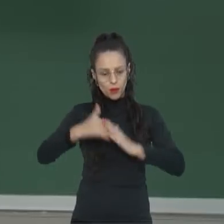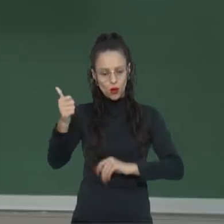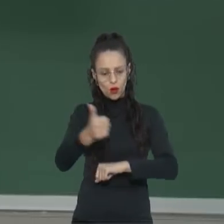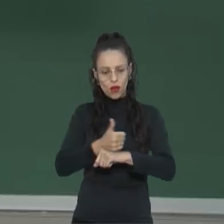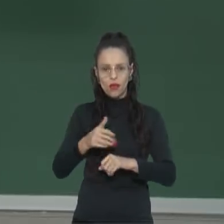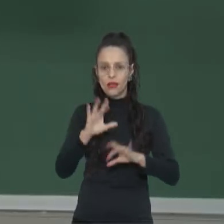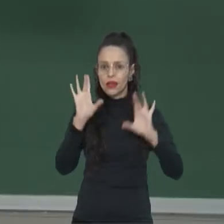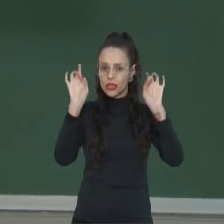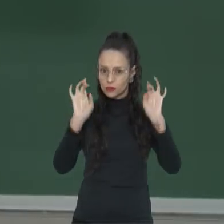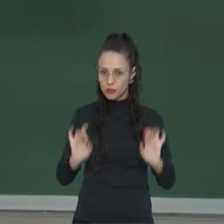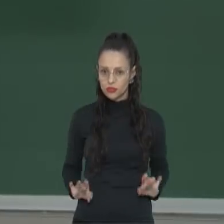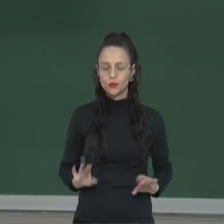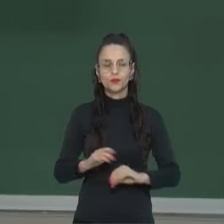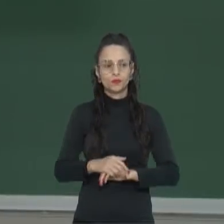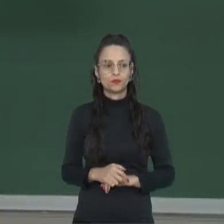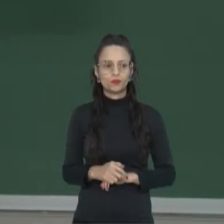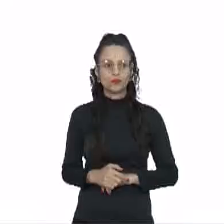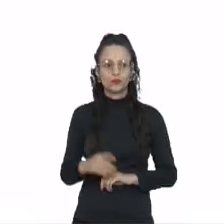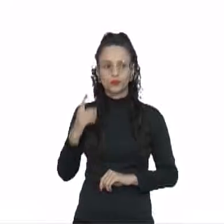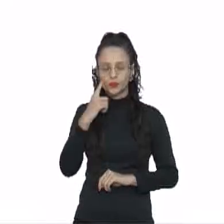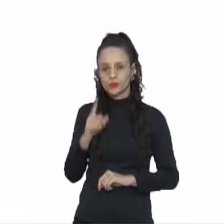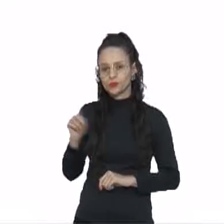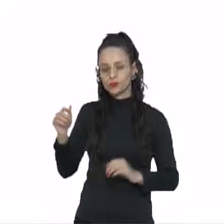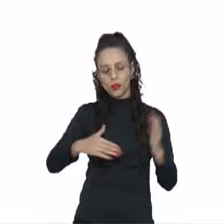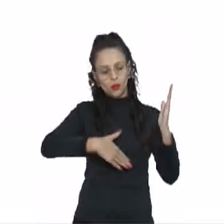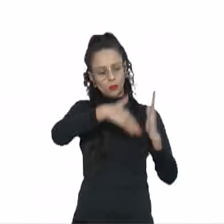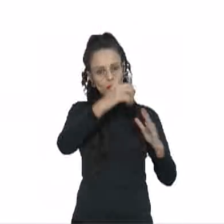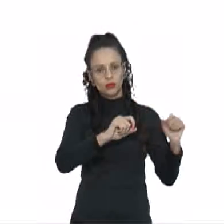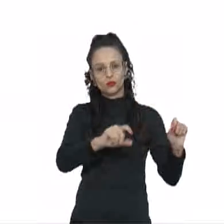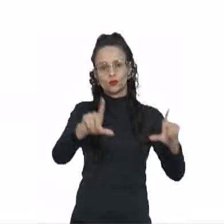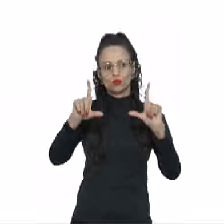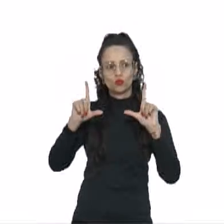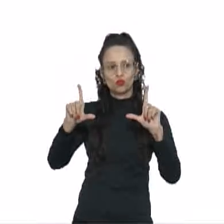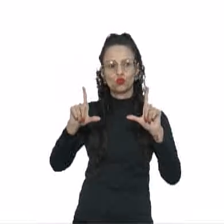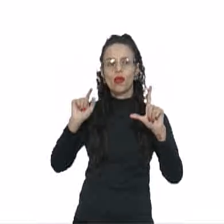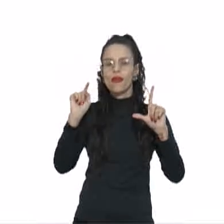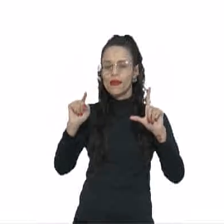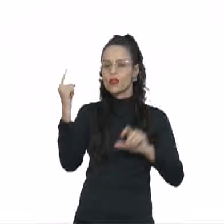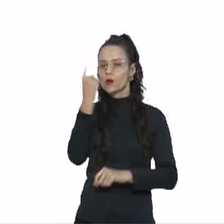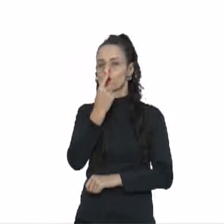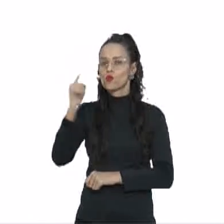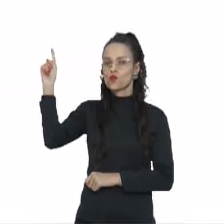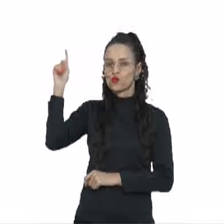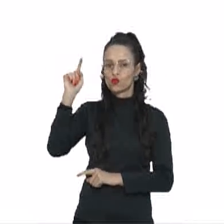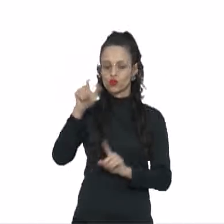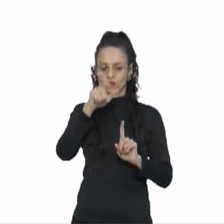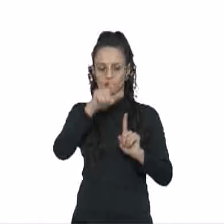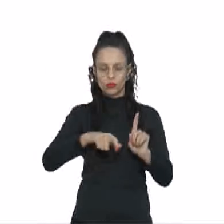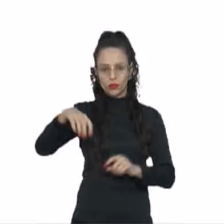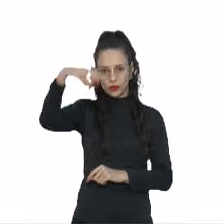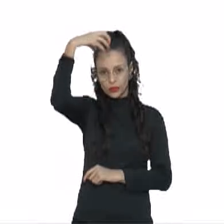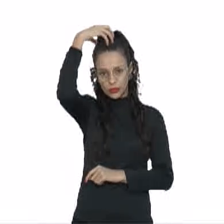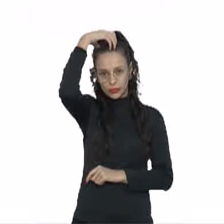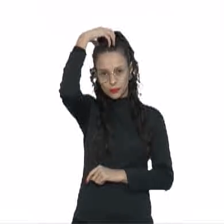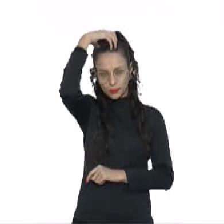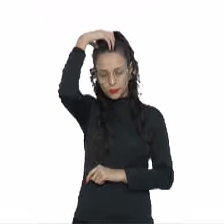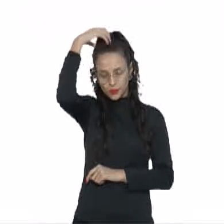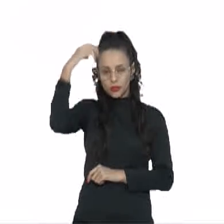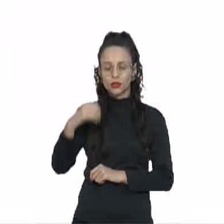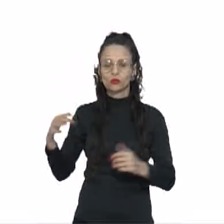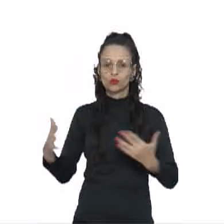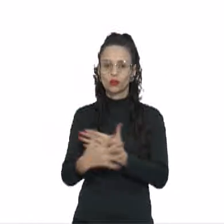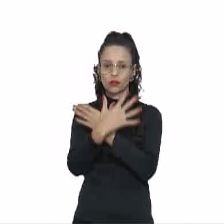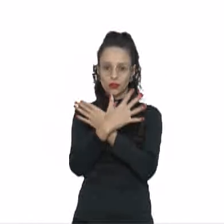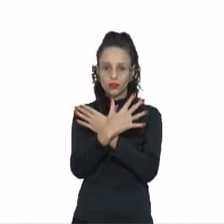slide. Nessa imagem nós temos aqui uma pintura de Atahualpa. Ele é o último imperador inca. Foi morto pelas mãos, inclusive,